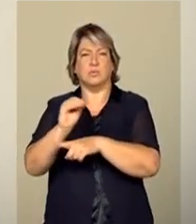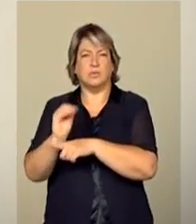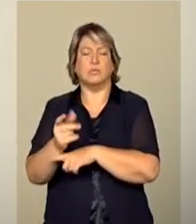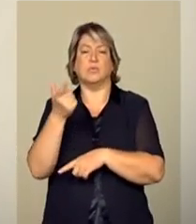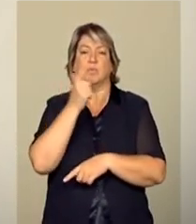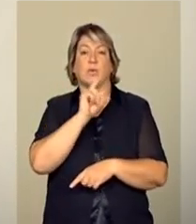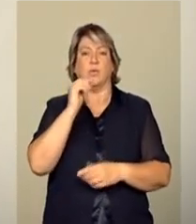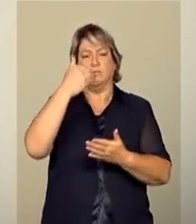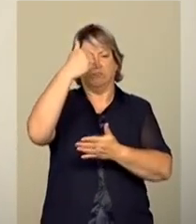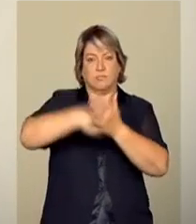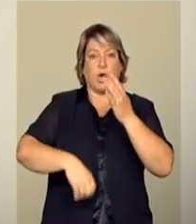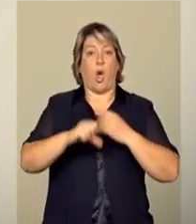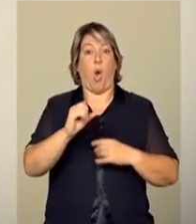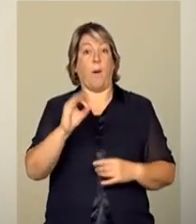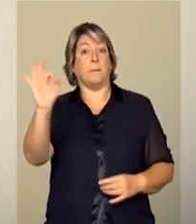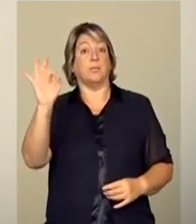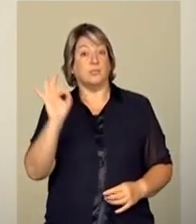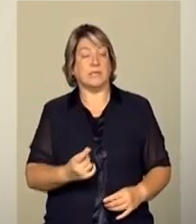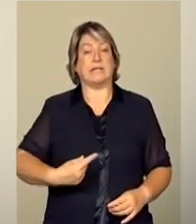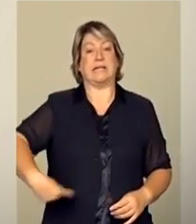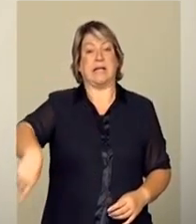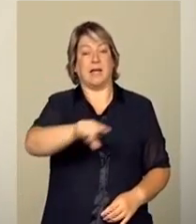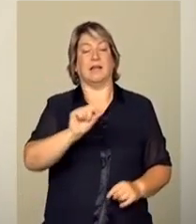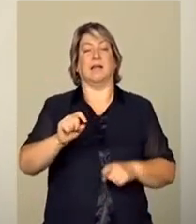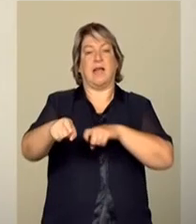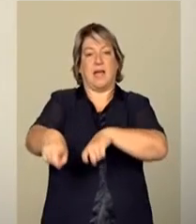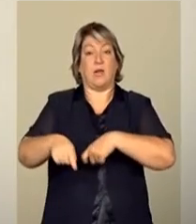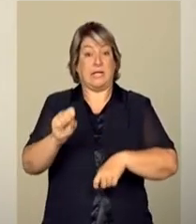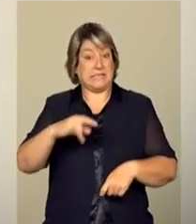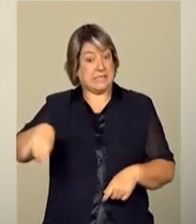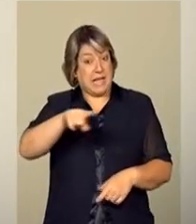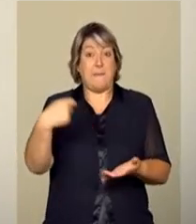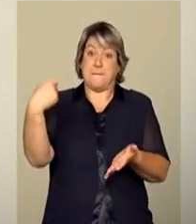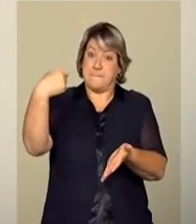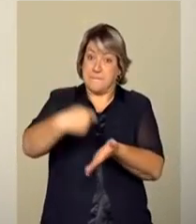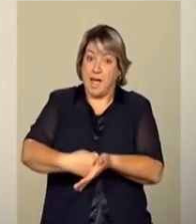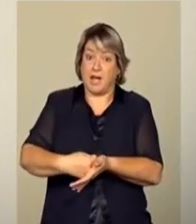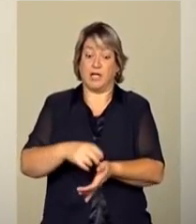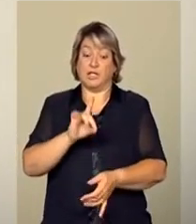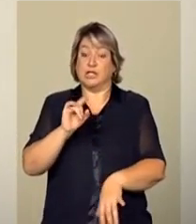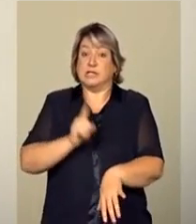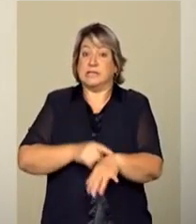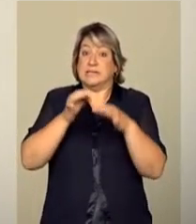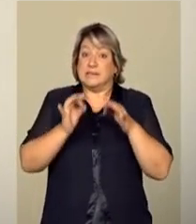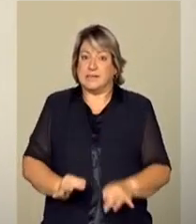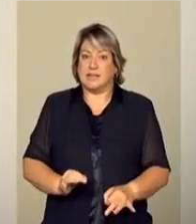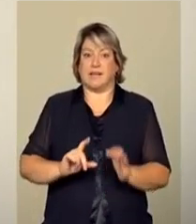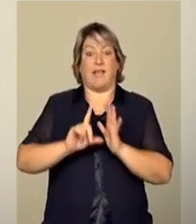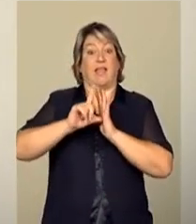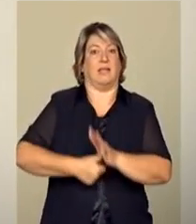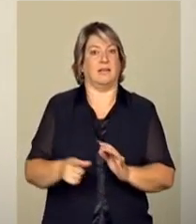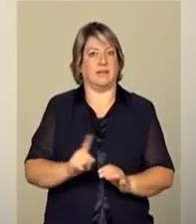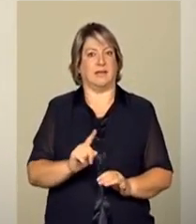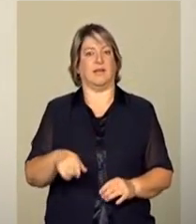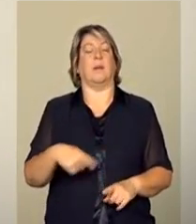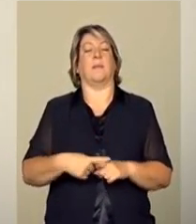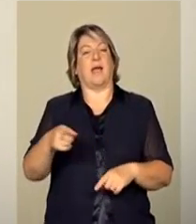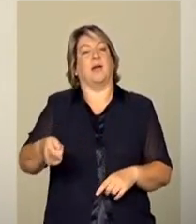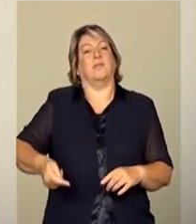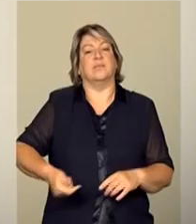de 80% para esses agricultores se eles pagarem em dia o chamado bônus de inadimplência